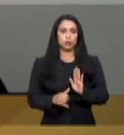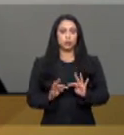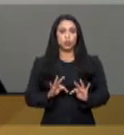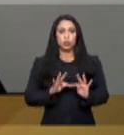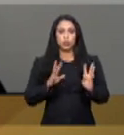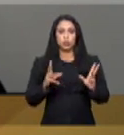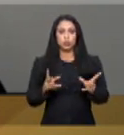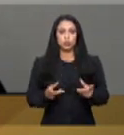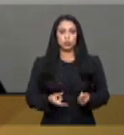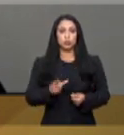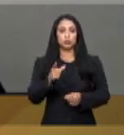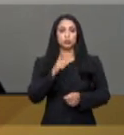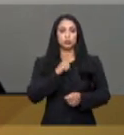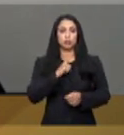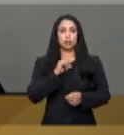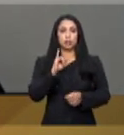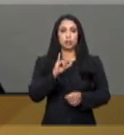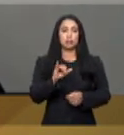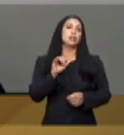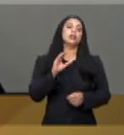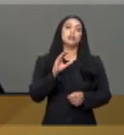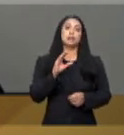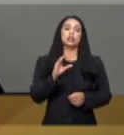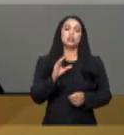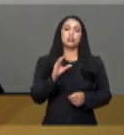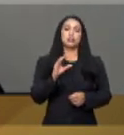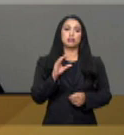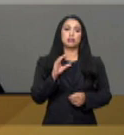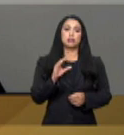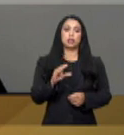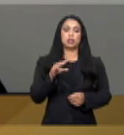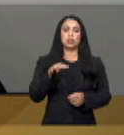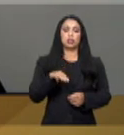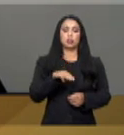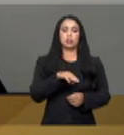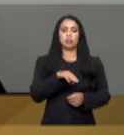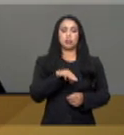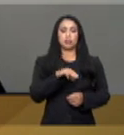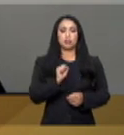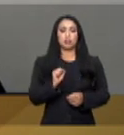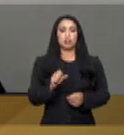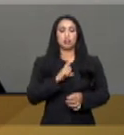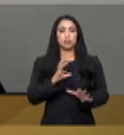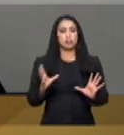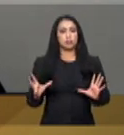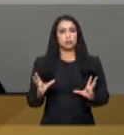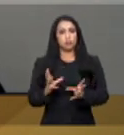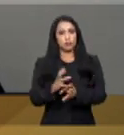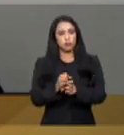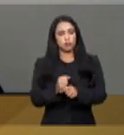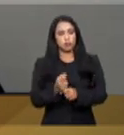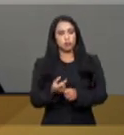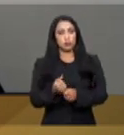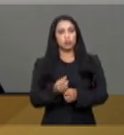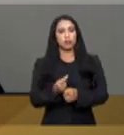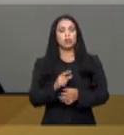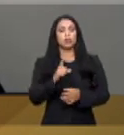tudo que dissesse respeito ao ICMS, todo o ICMS, pela definição de faturamento que